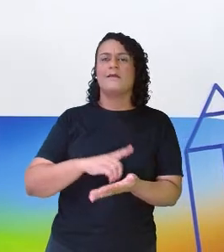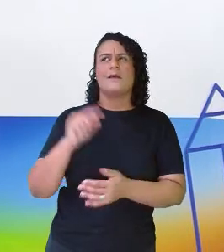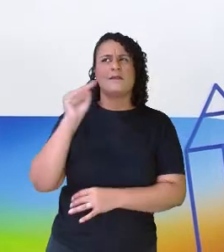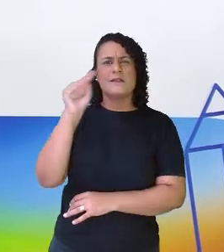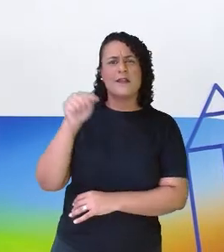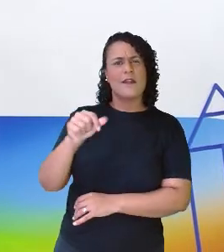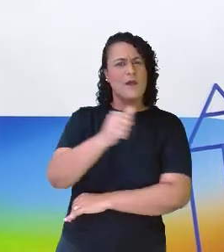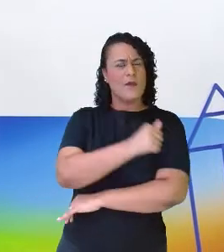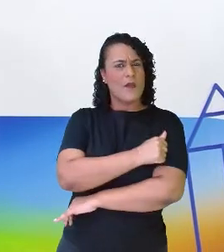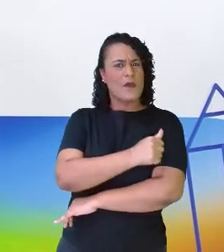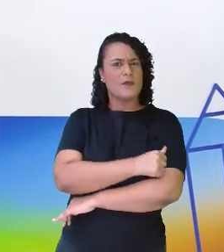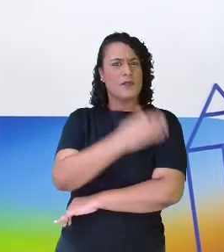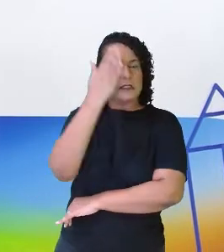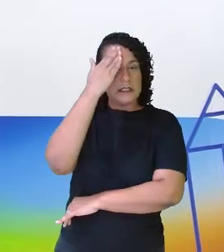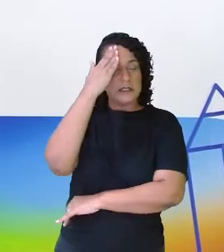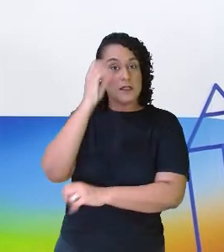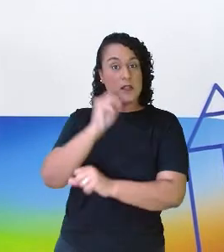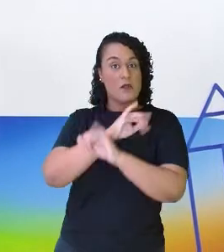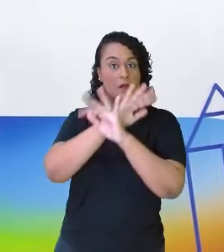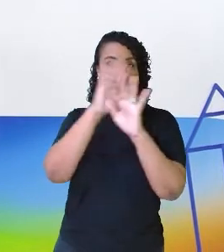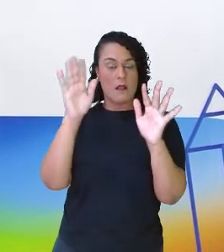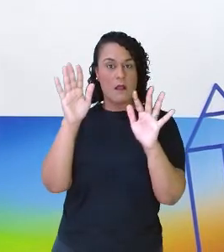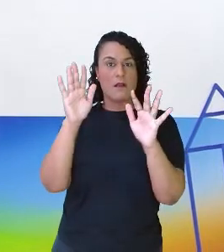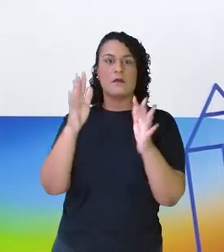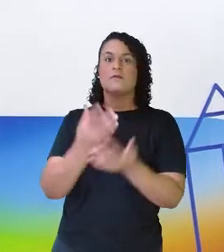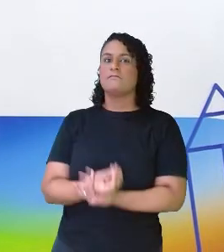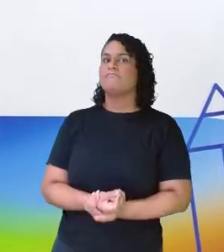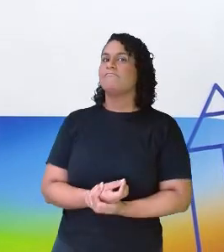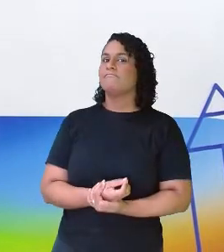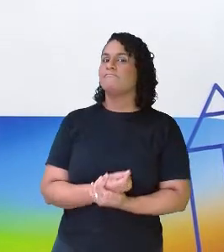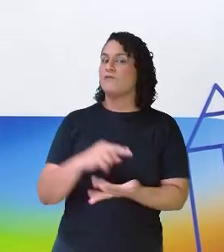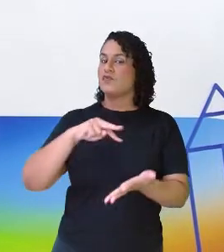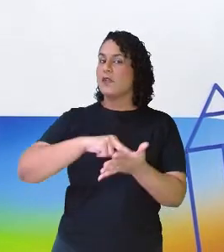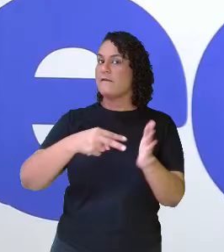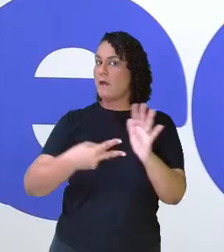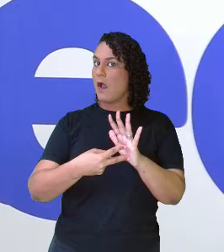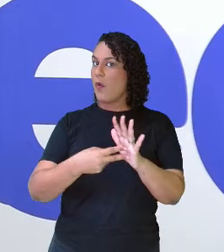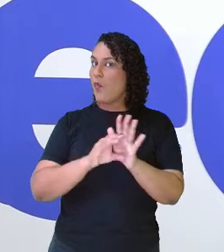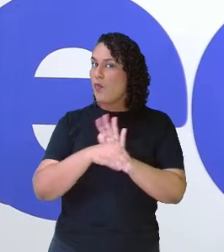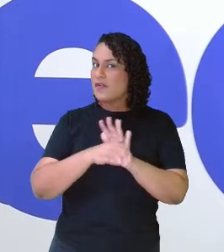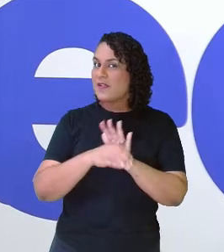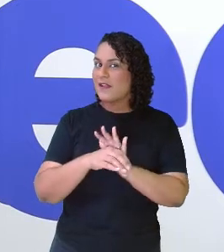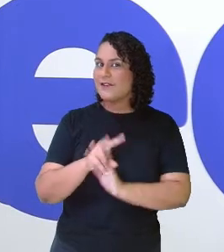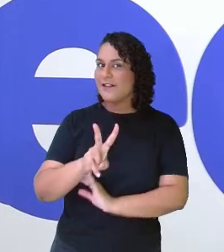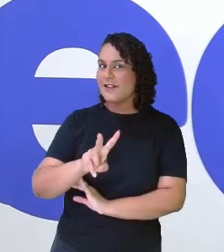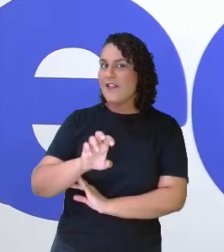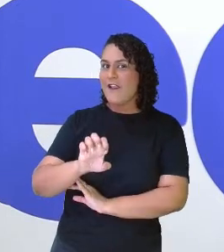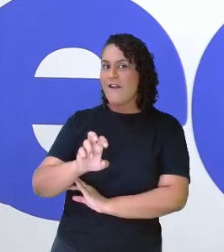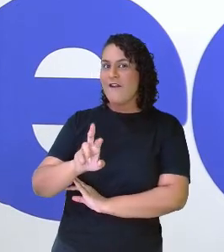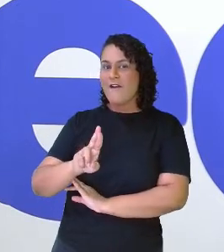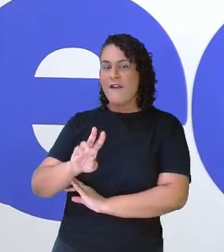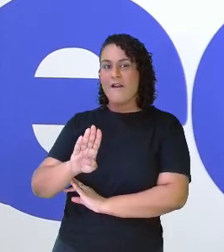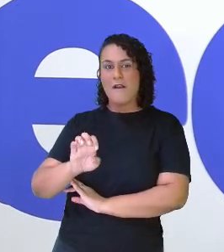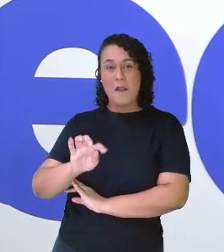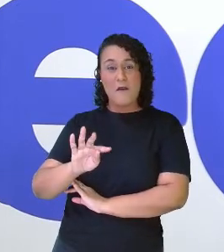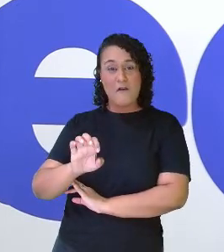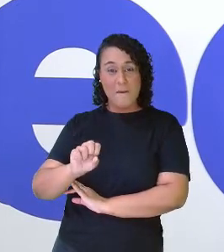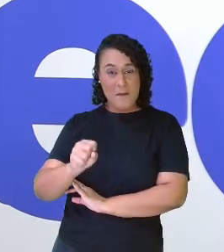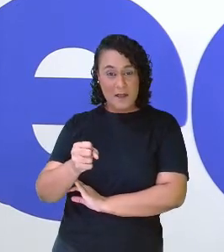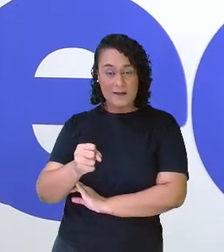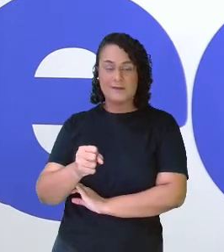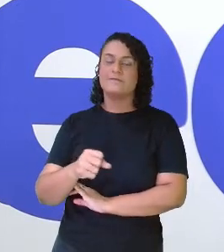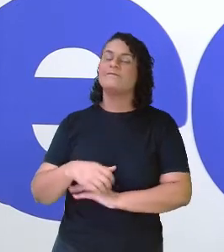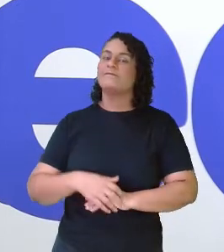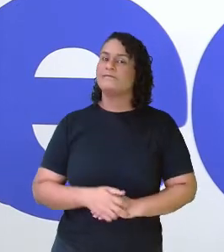nossos alunos entenderam essa forma técnica do que é um verbete agora? Eu acredito que sim, né? Porque, Qualquer inclusive, já dúvida, estão né? dizendo que eles já